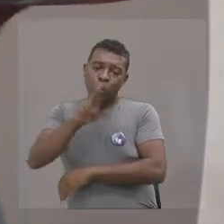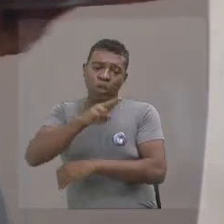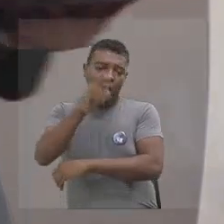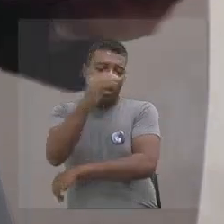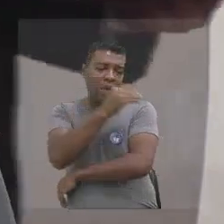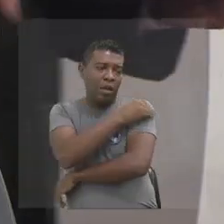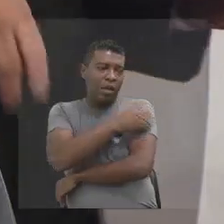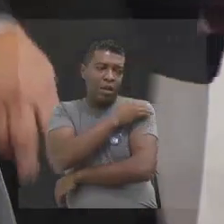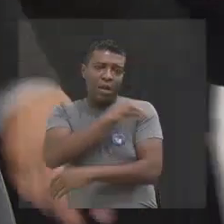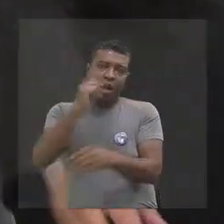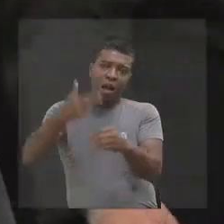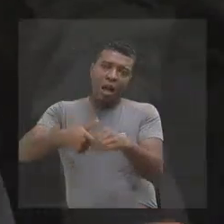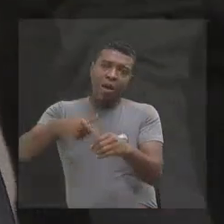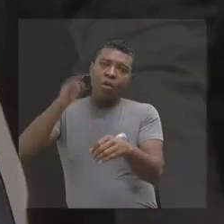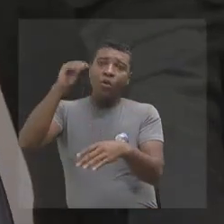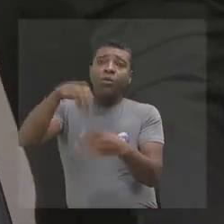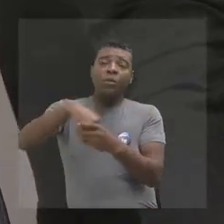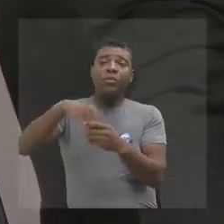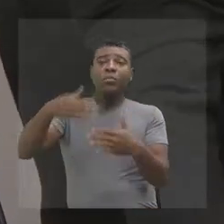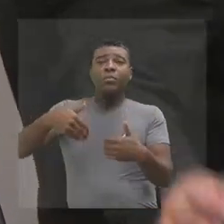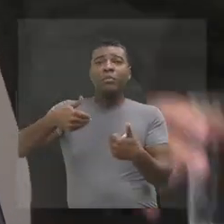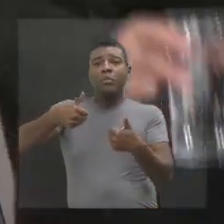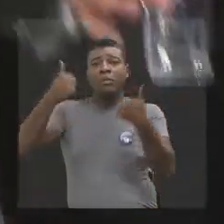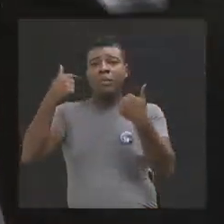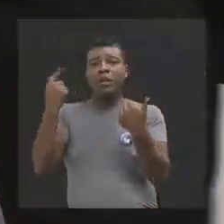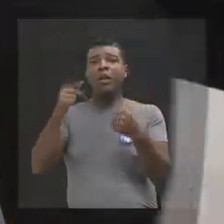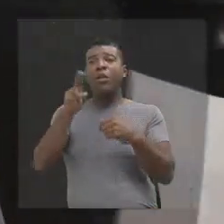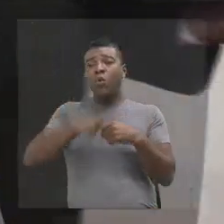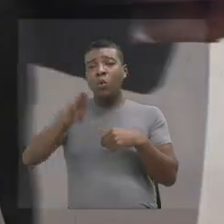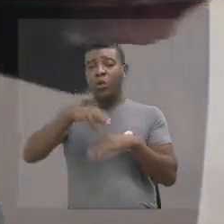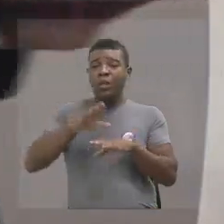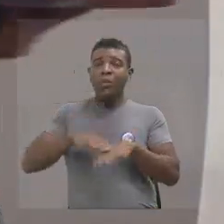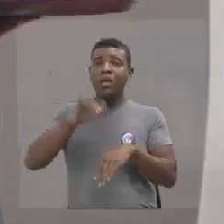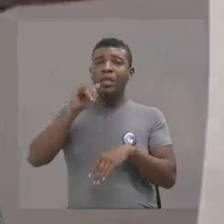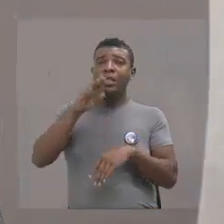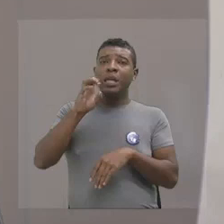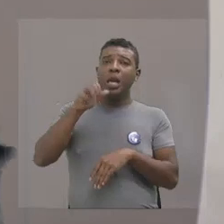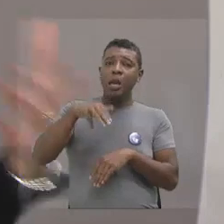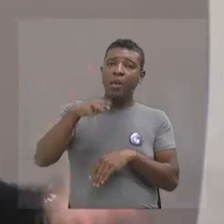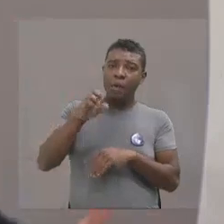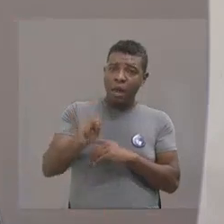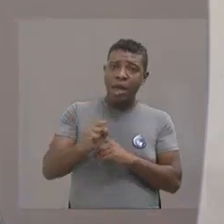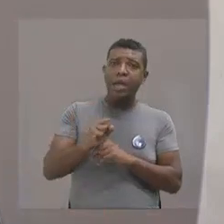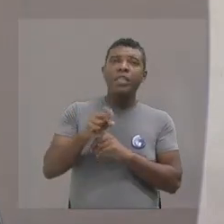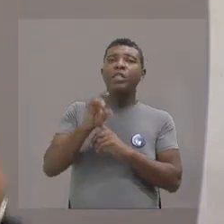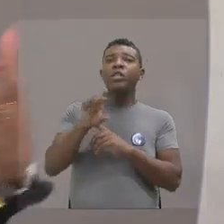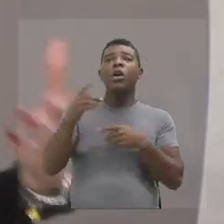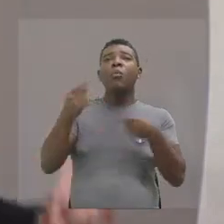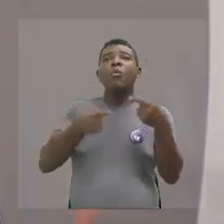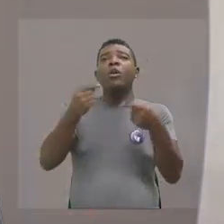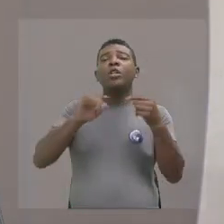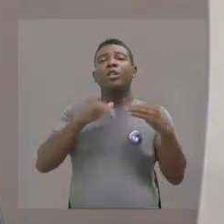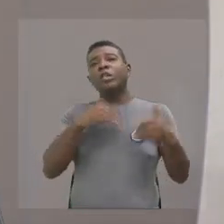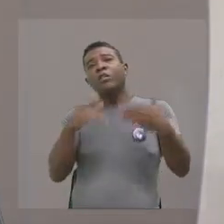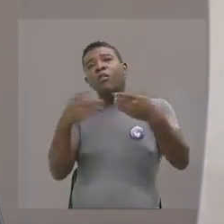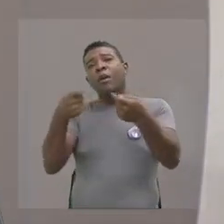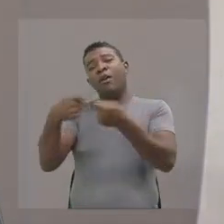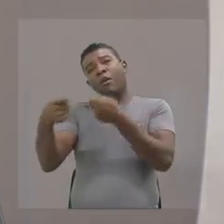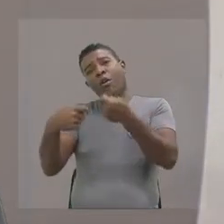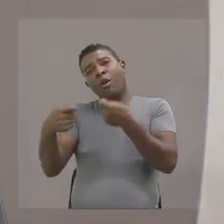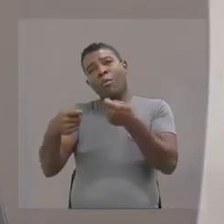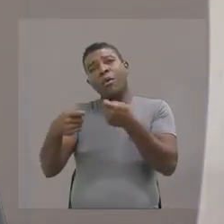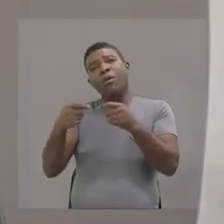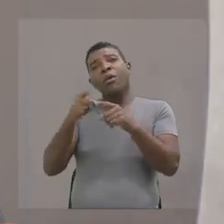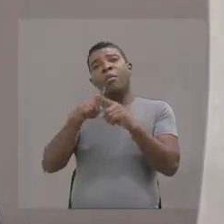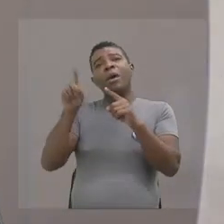Gerais menor SMS exatamente para fomentar isso não apenas com a política de desenvolvimento econômico do nosso